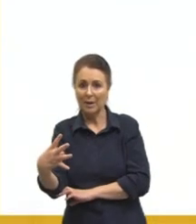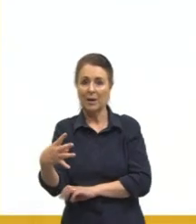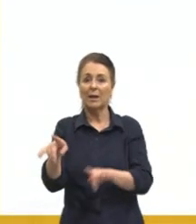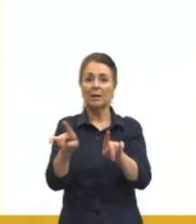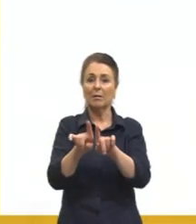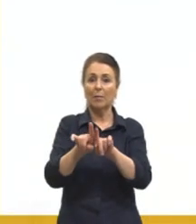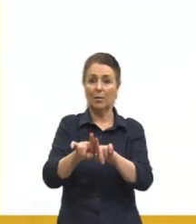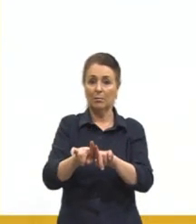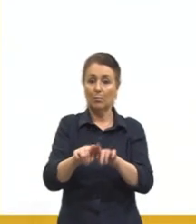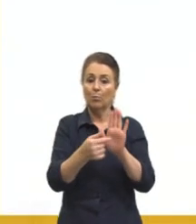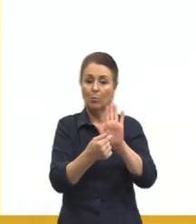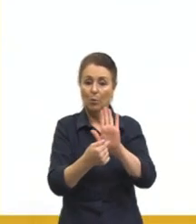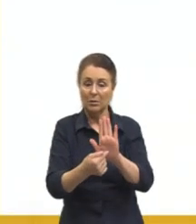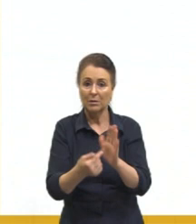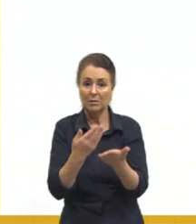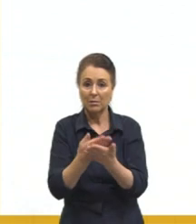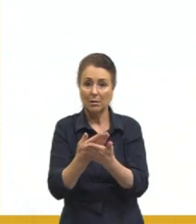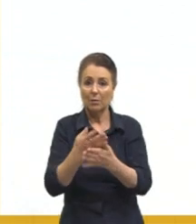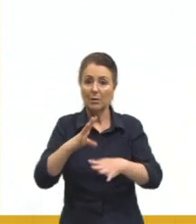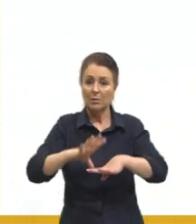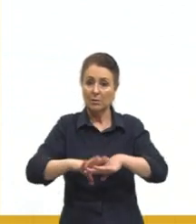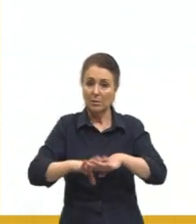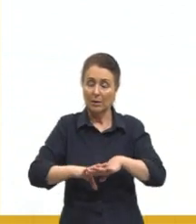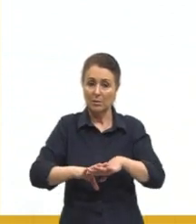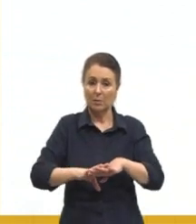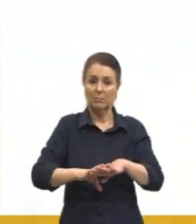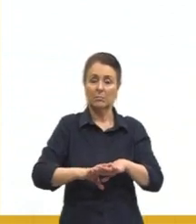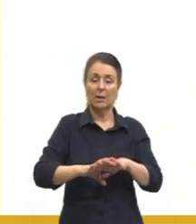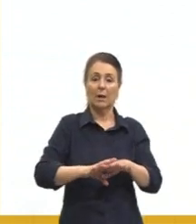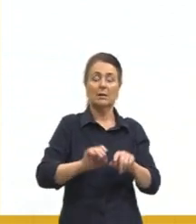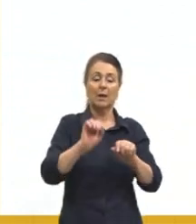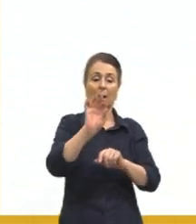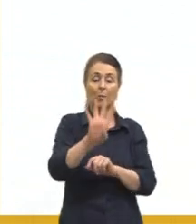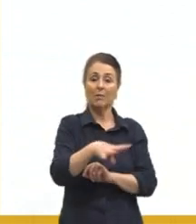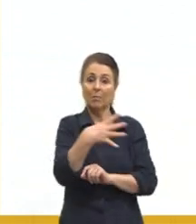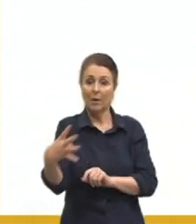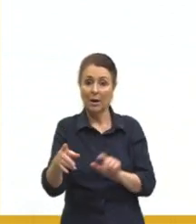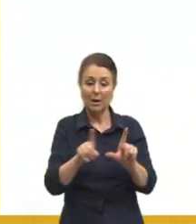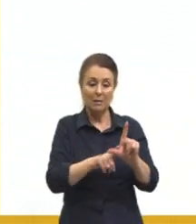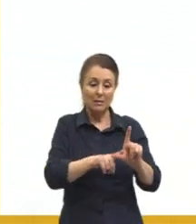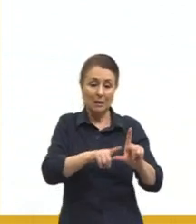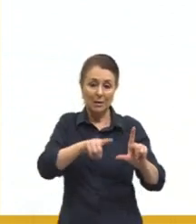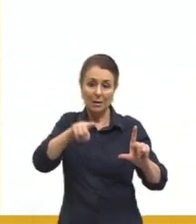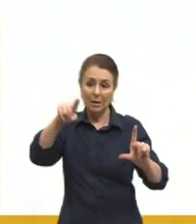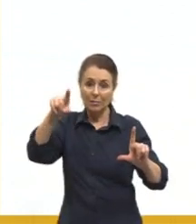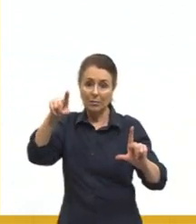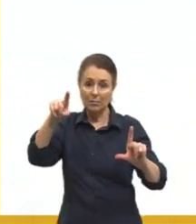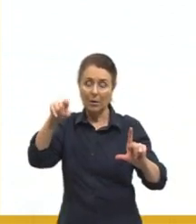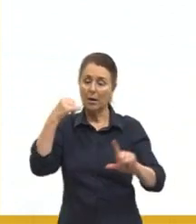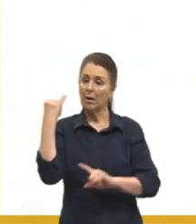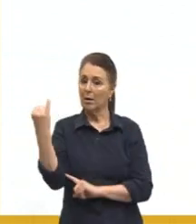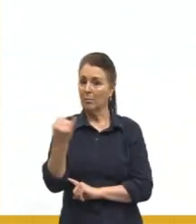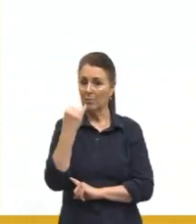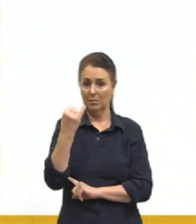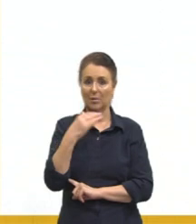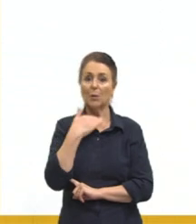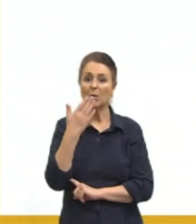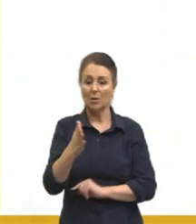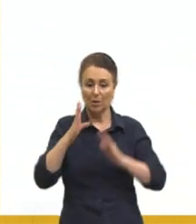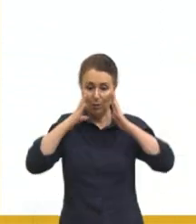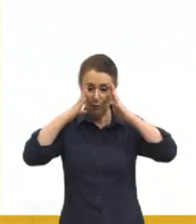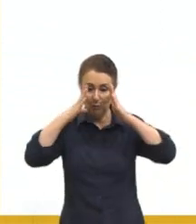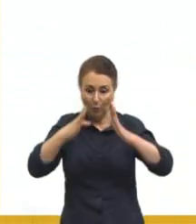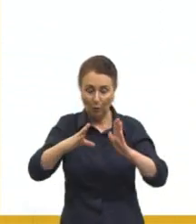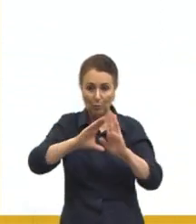aulas de matemática né teve situações de tabelas e gráficos que é fundamental Não adianta a gente focar num conceito numa